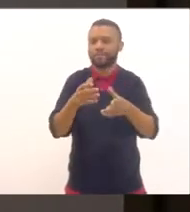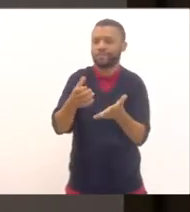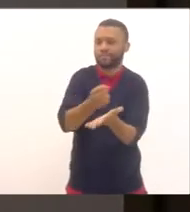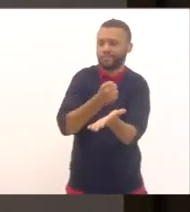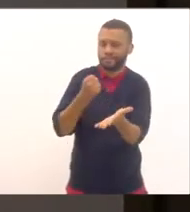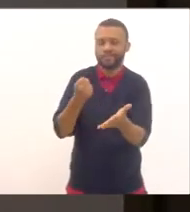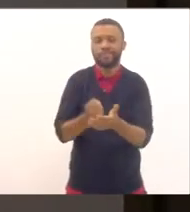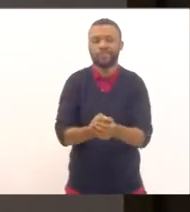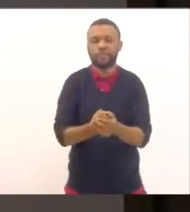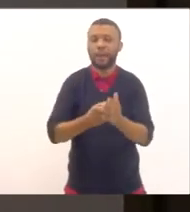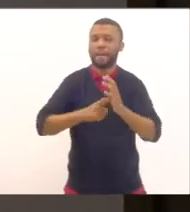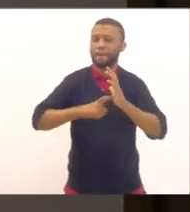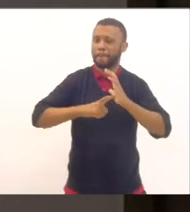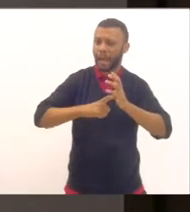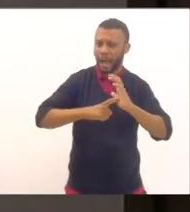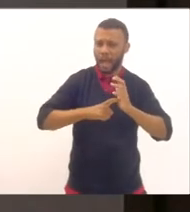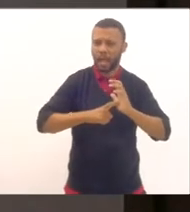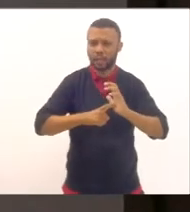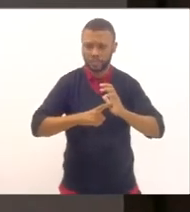cigarro